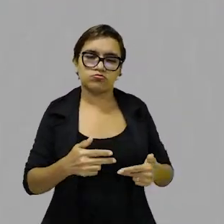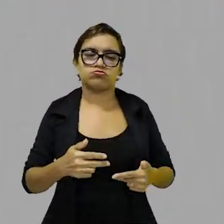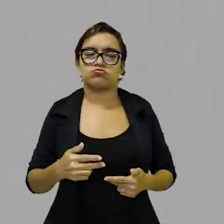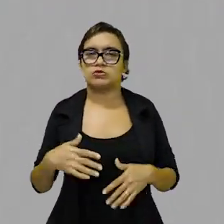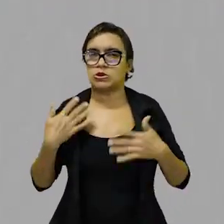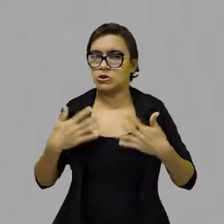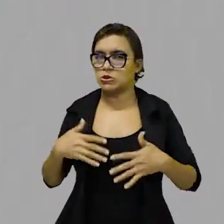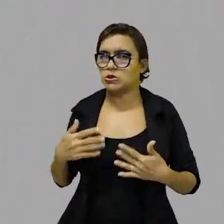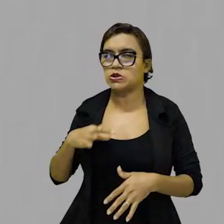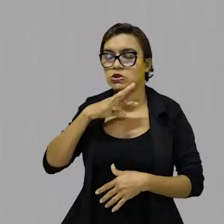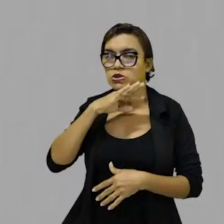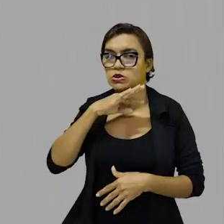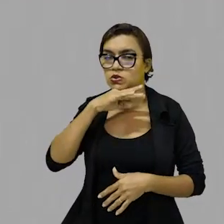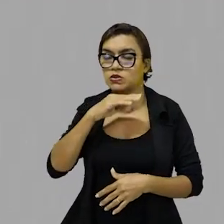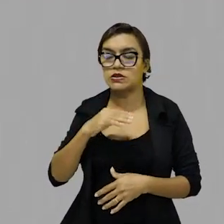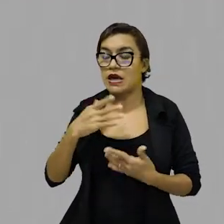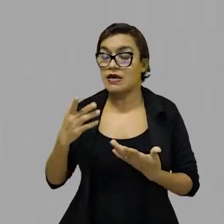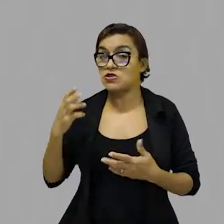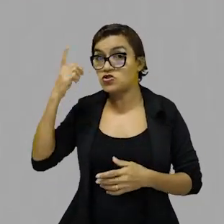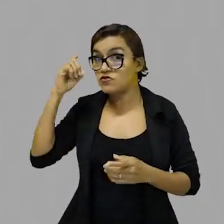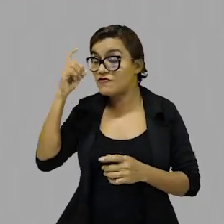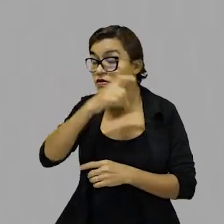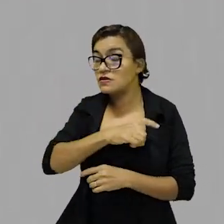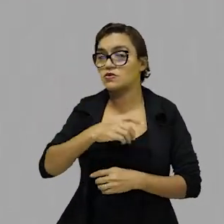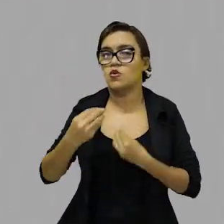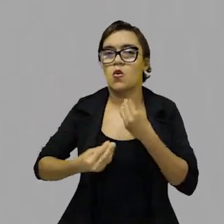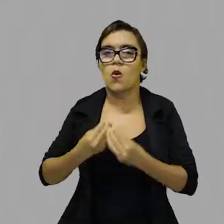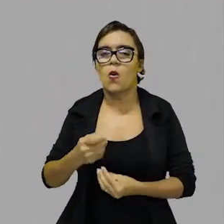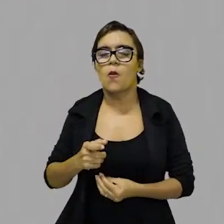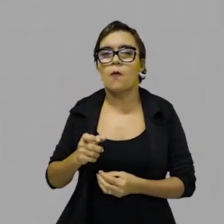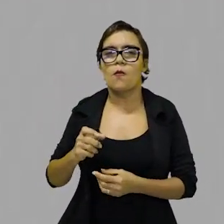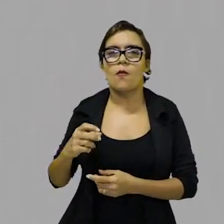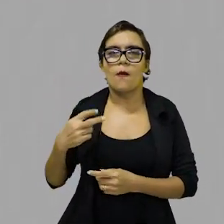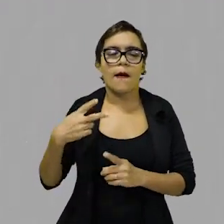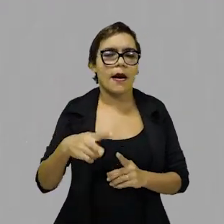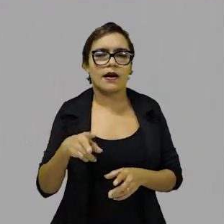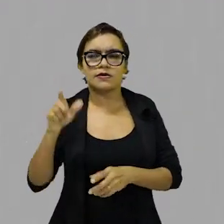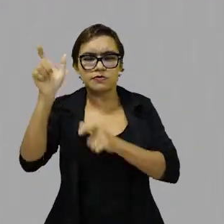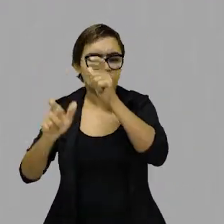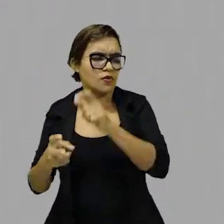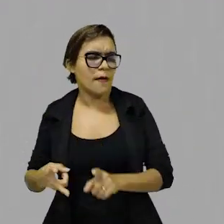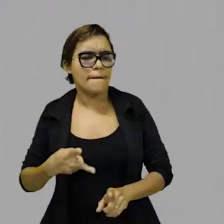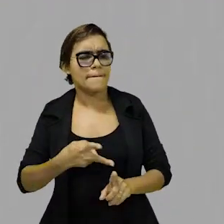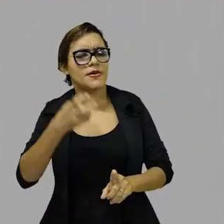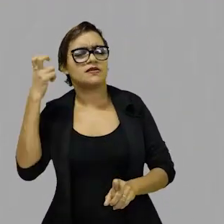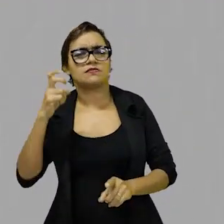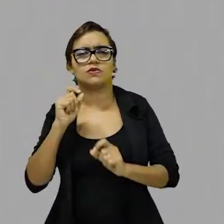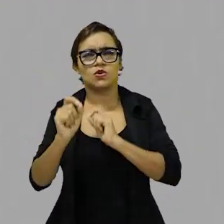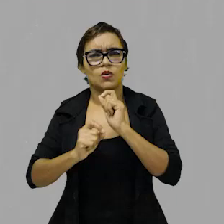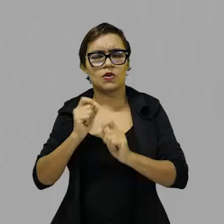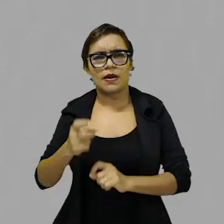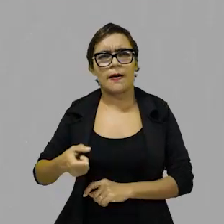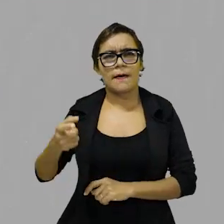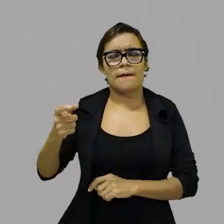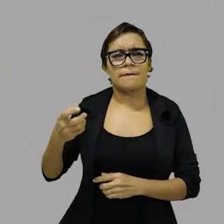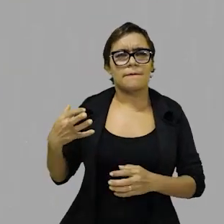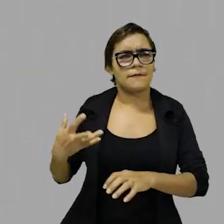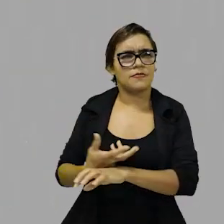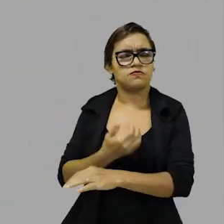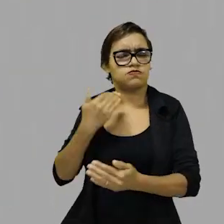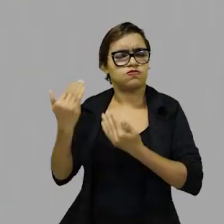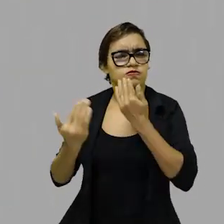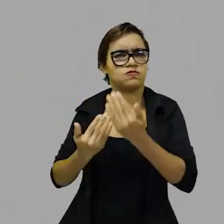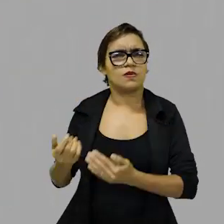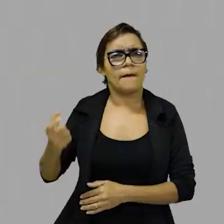uma distorção, era como ele se via. Deformado fisicamente, não, deformado psicologicamente, mentalmente. É como se ele